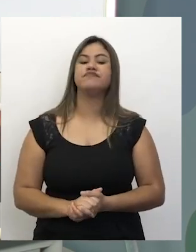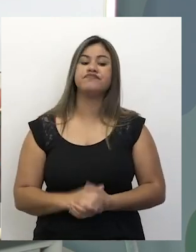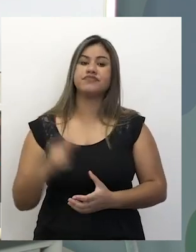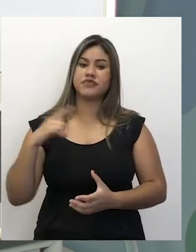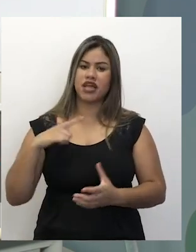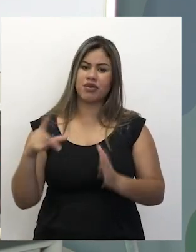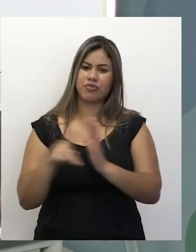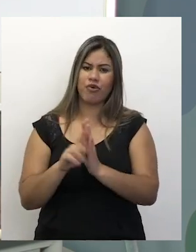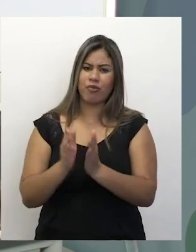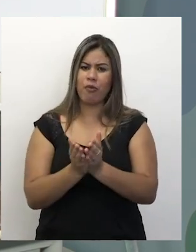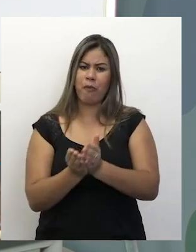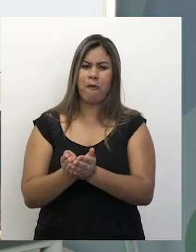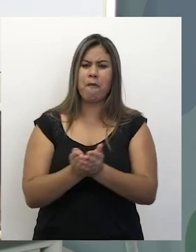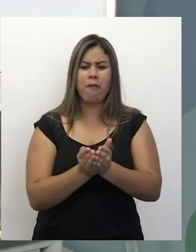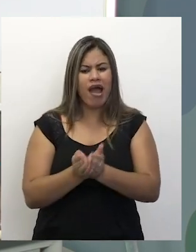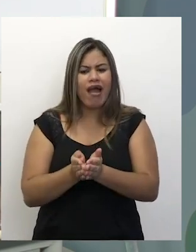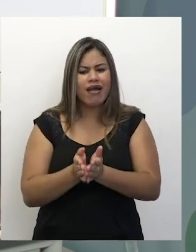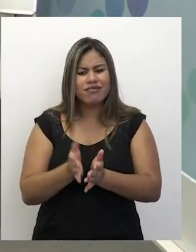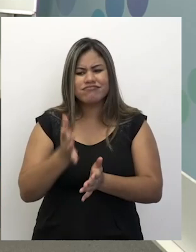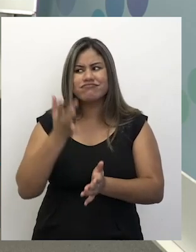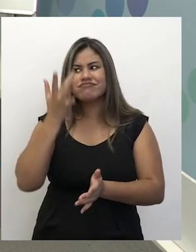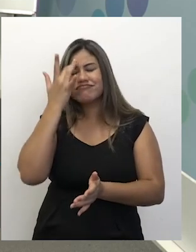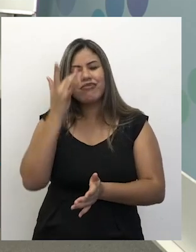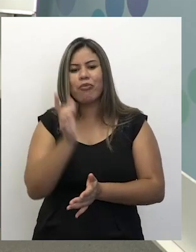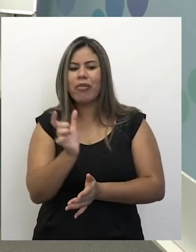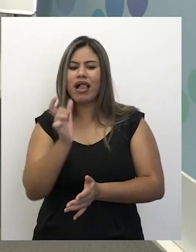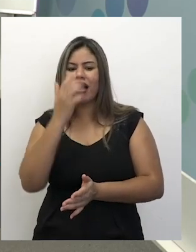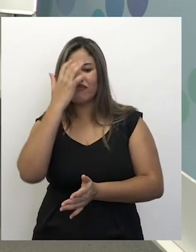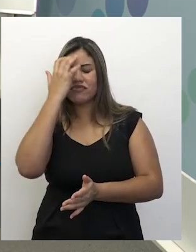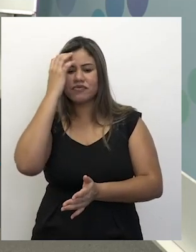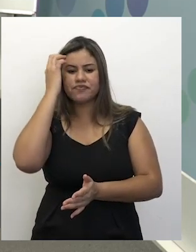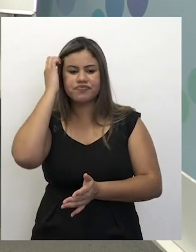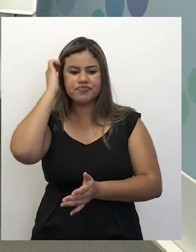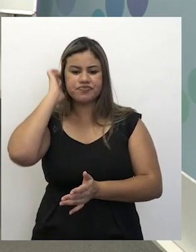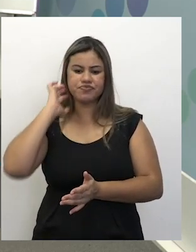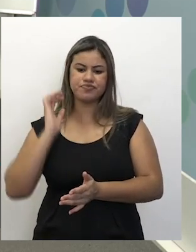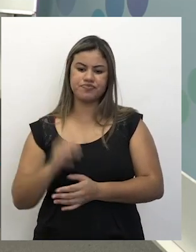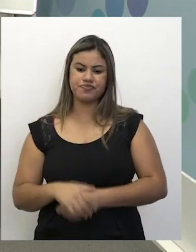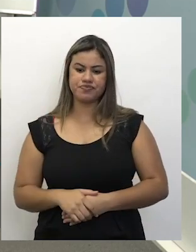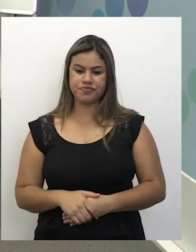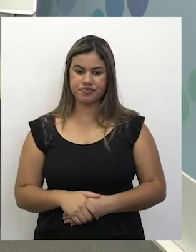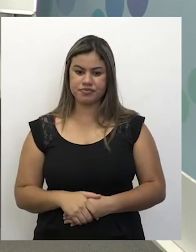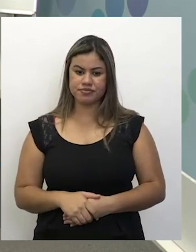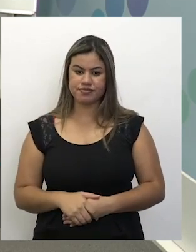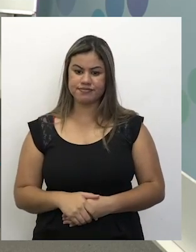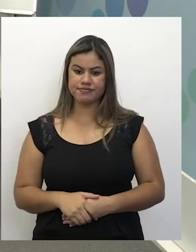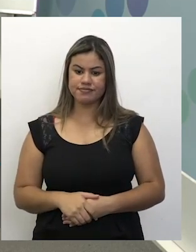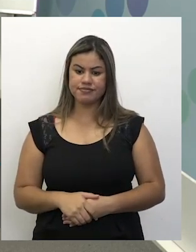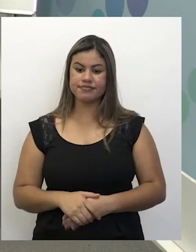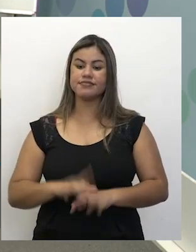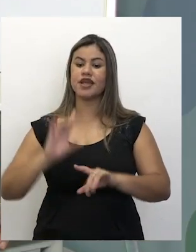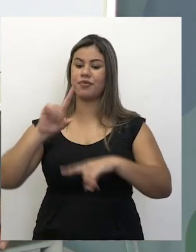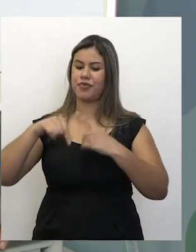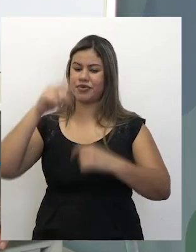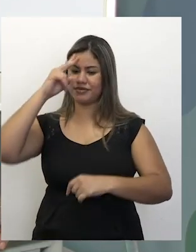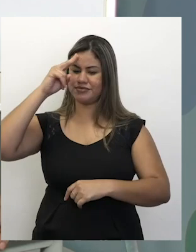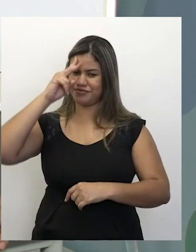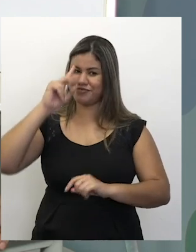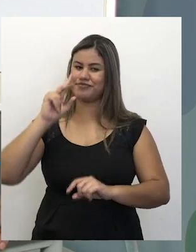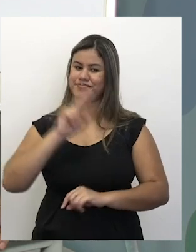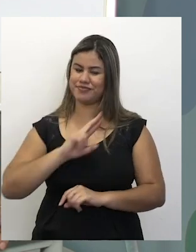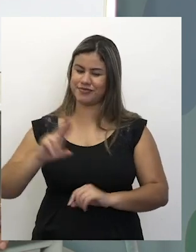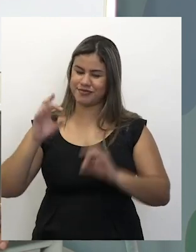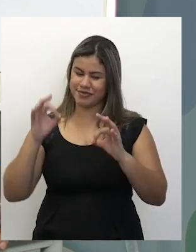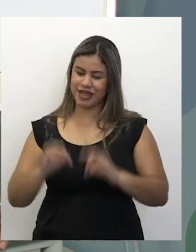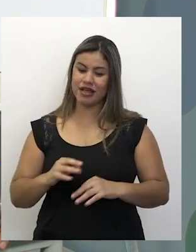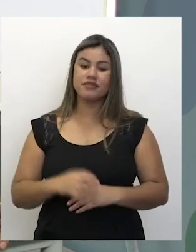fala vou pedir a palavra mas é isso aí ele falou que ela não tinha autorização é aquele vou lembrar o nome disse para você dar hoje